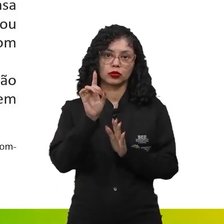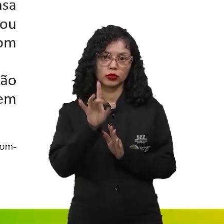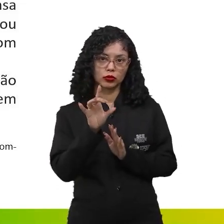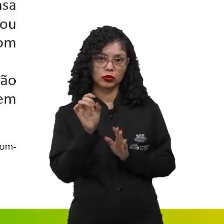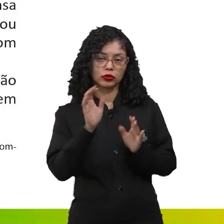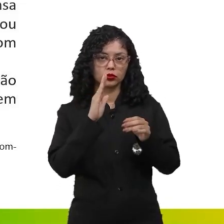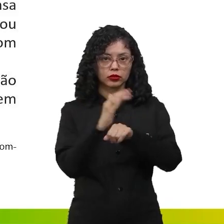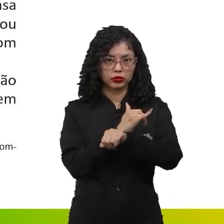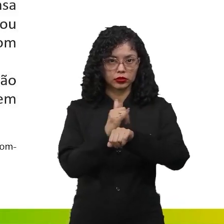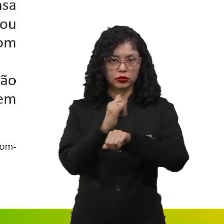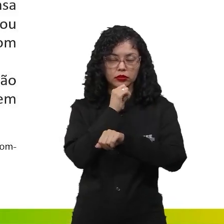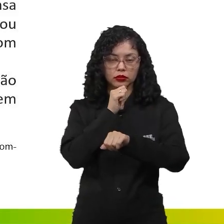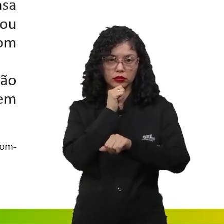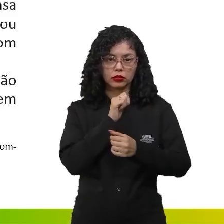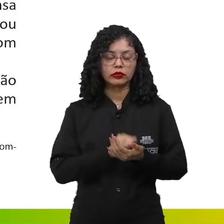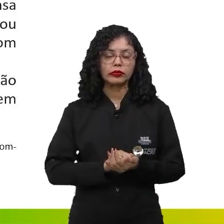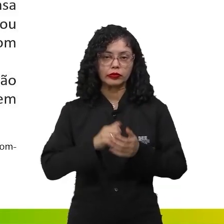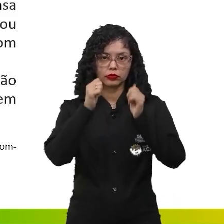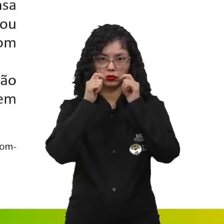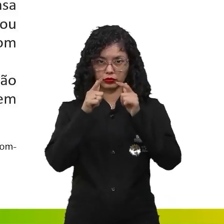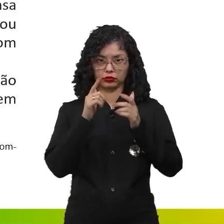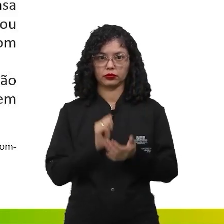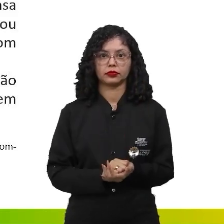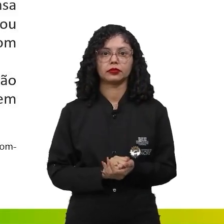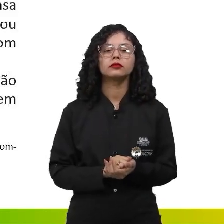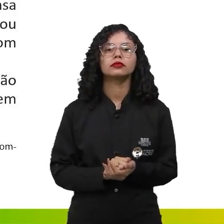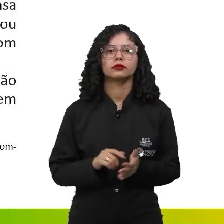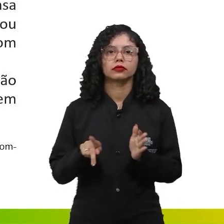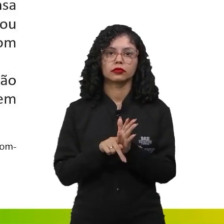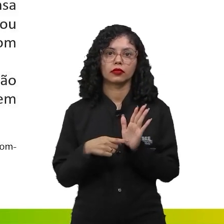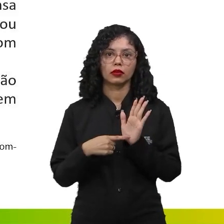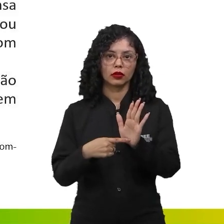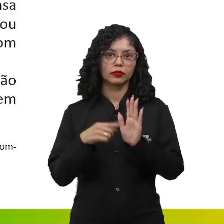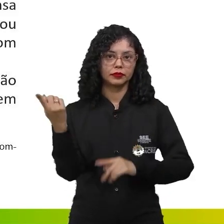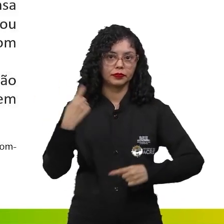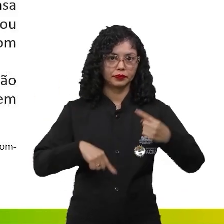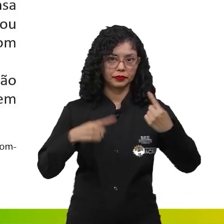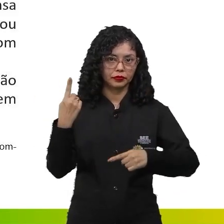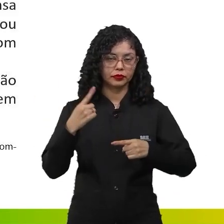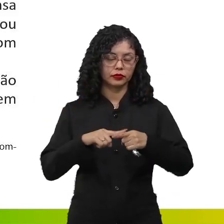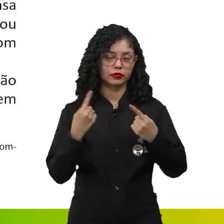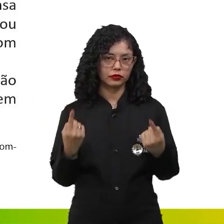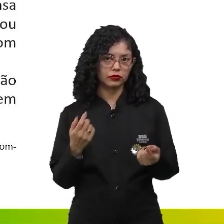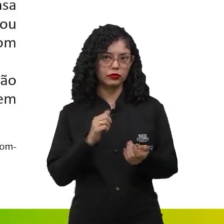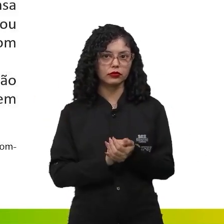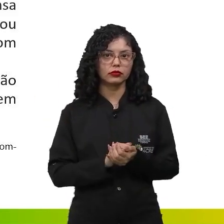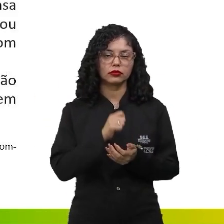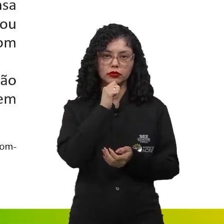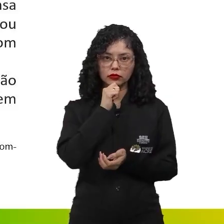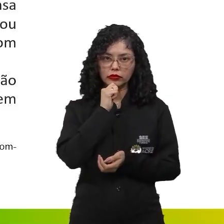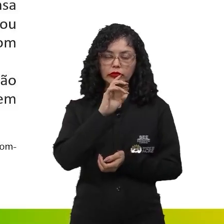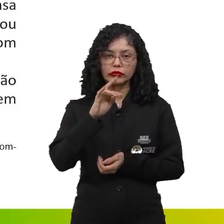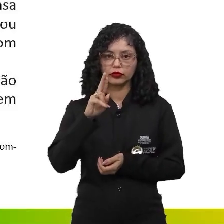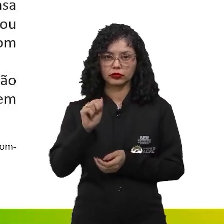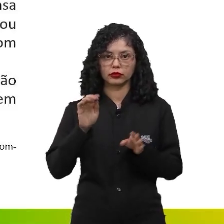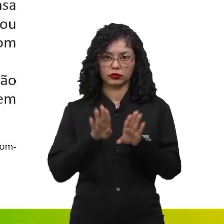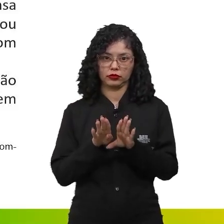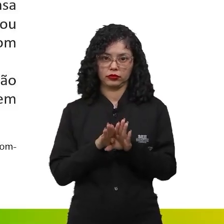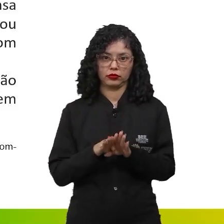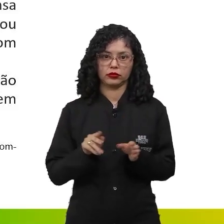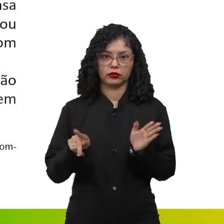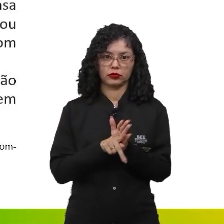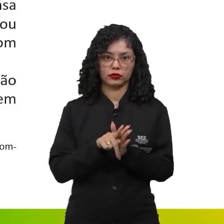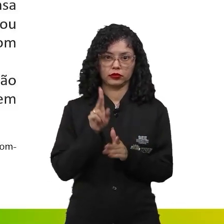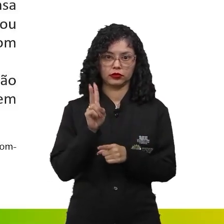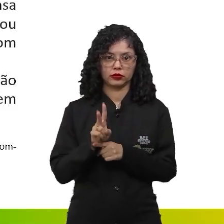das estratégias de atenção básica que demonstraram sucesso, como as campanhas de vacinação e o suprimento